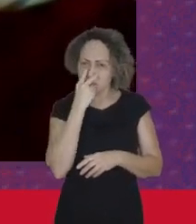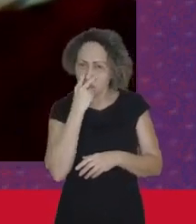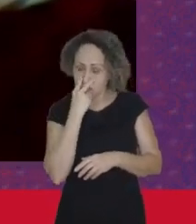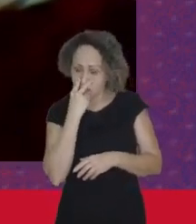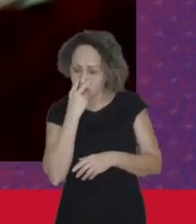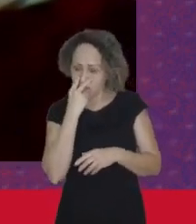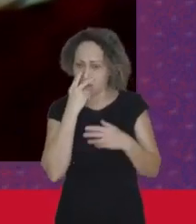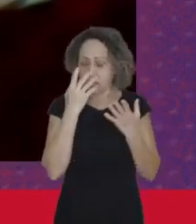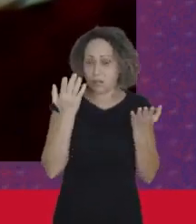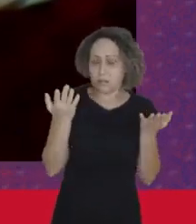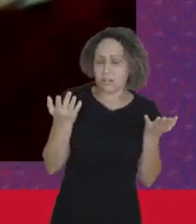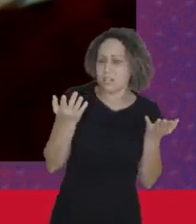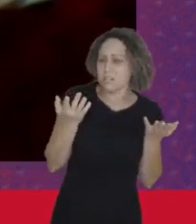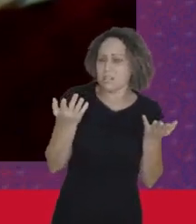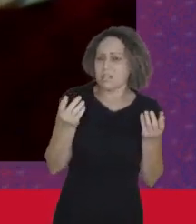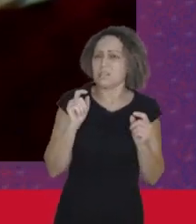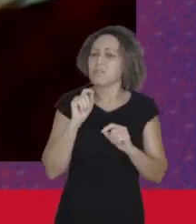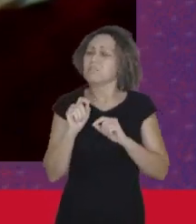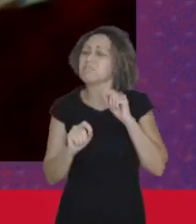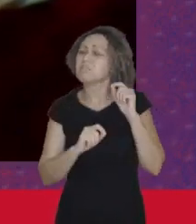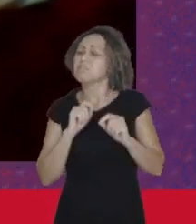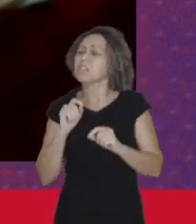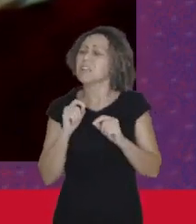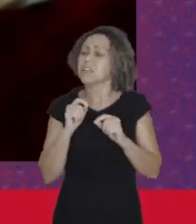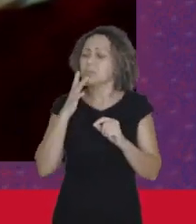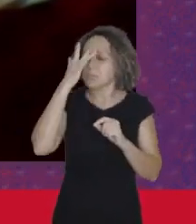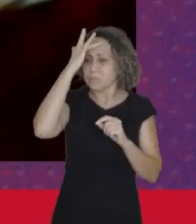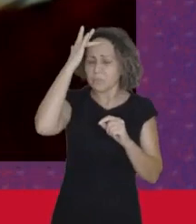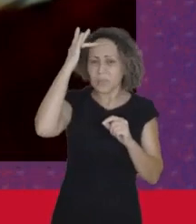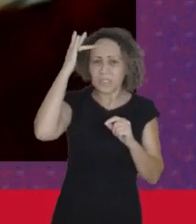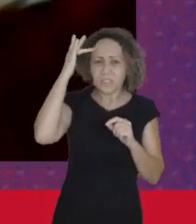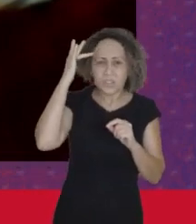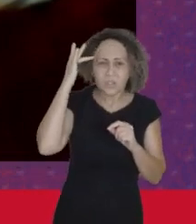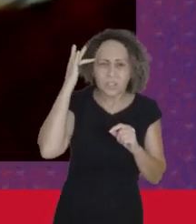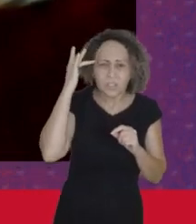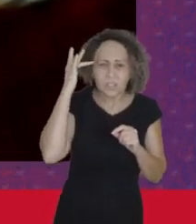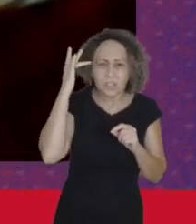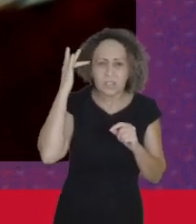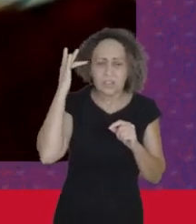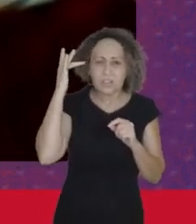né? Seriam pessoas que estariam